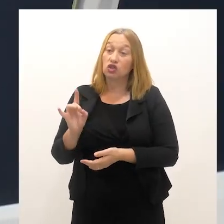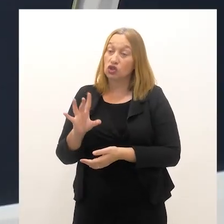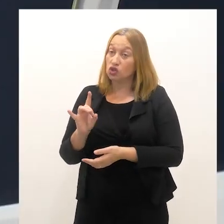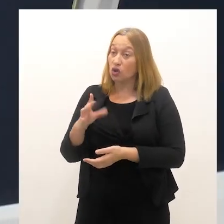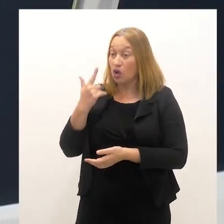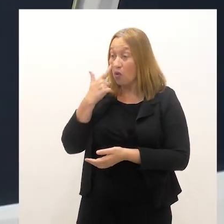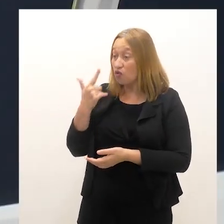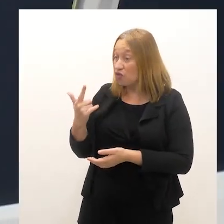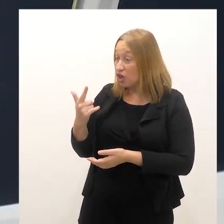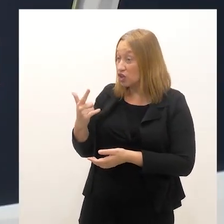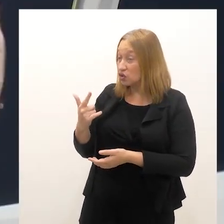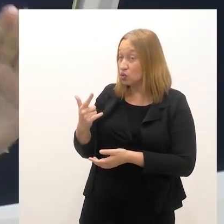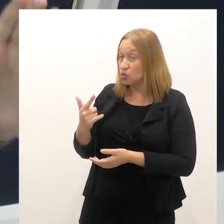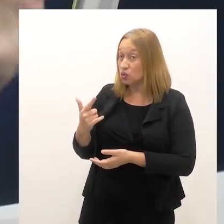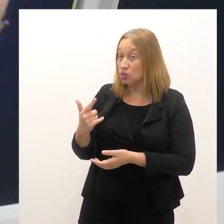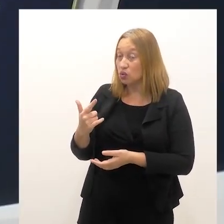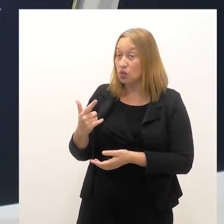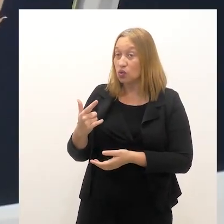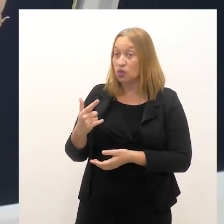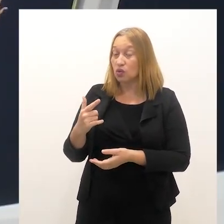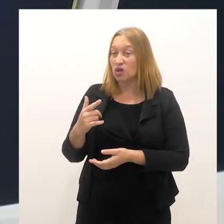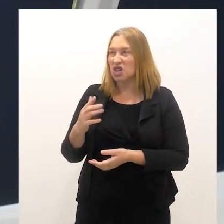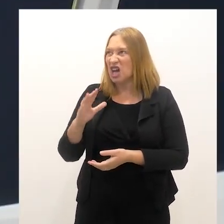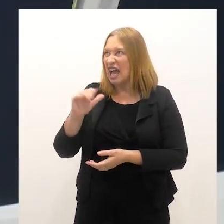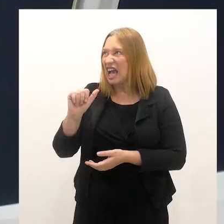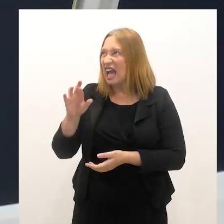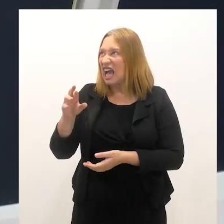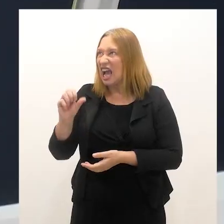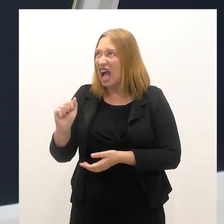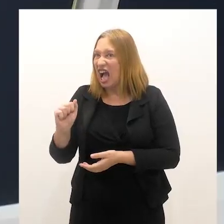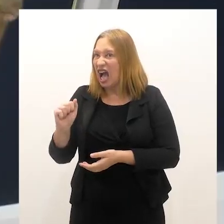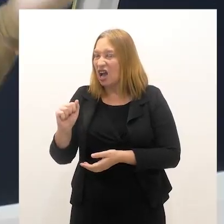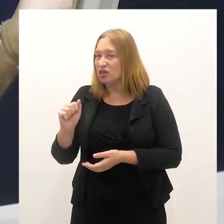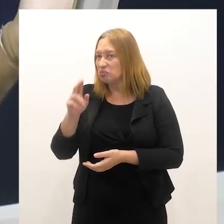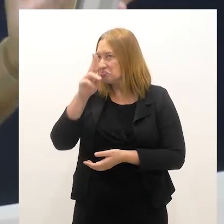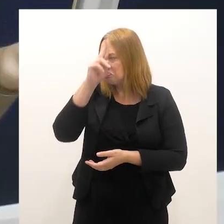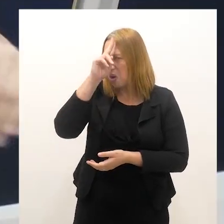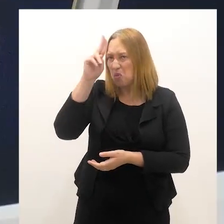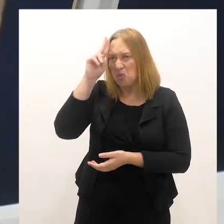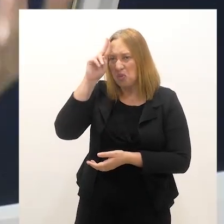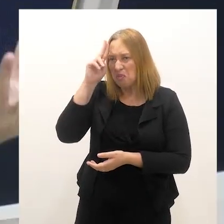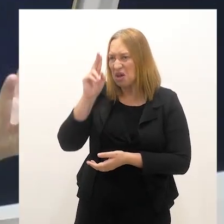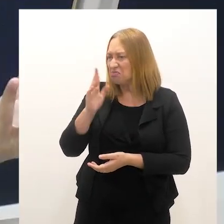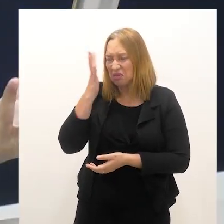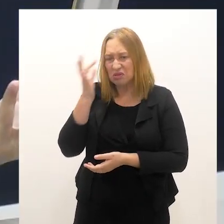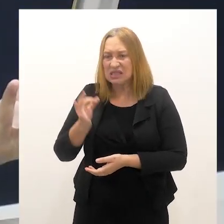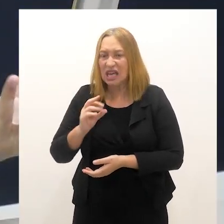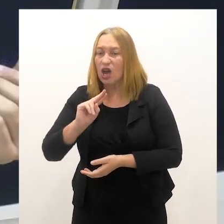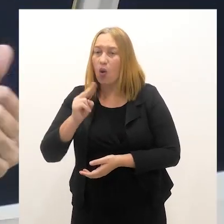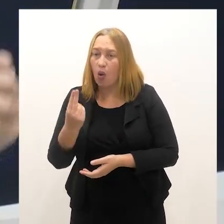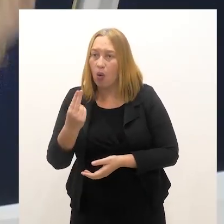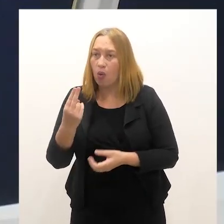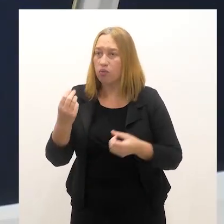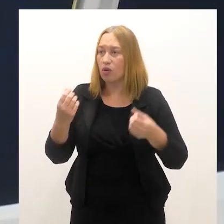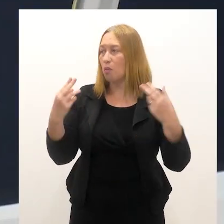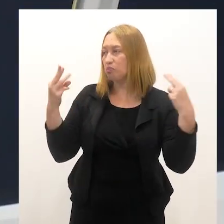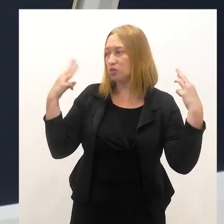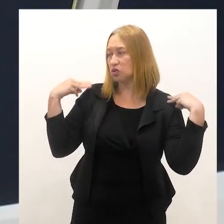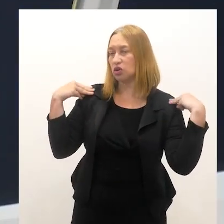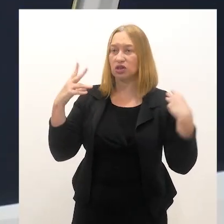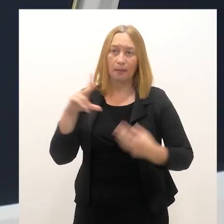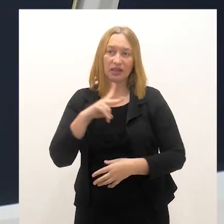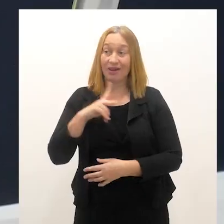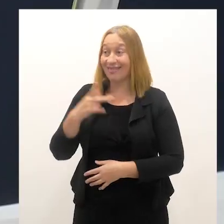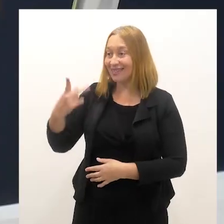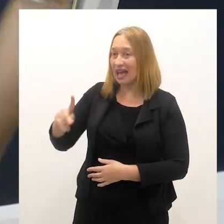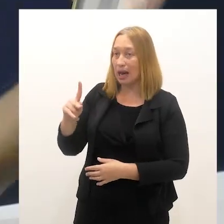ela. Só que eu vejo que o carro, né? Eu não sei se era carro de aplicativo ou se era um motorista particular dela. Parou